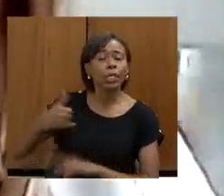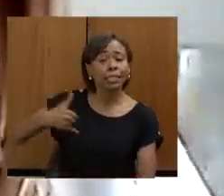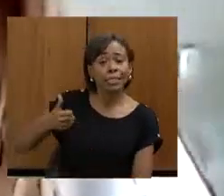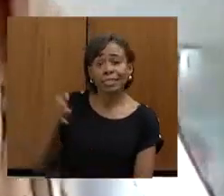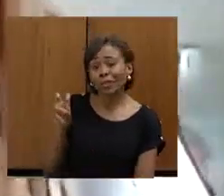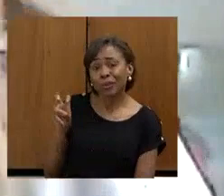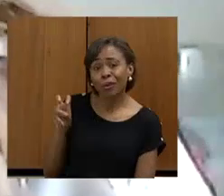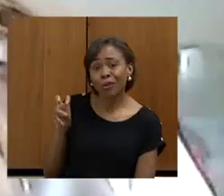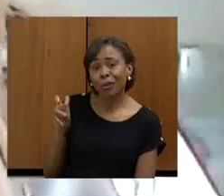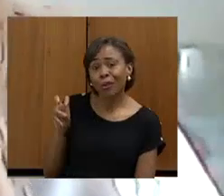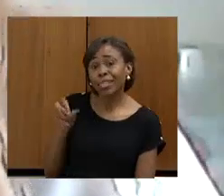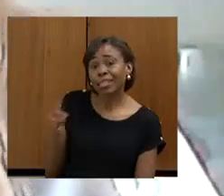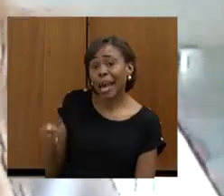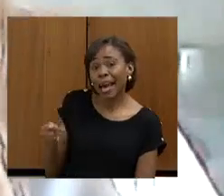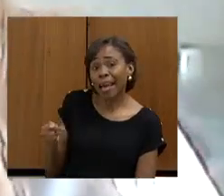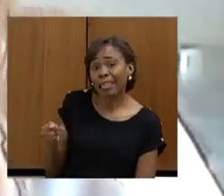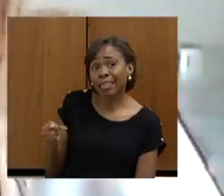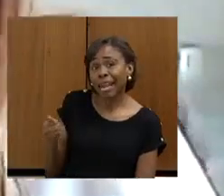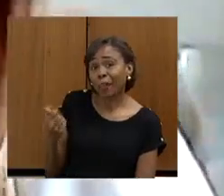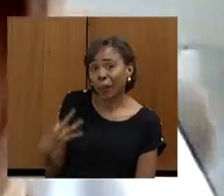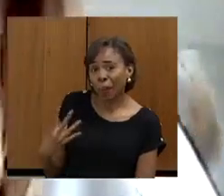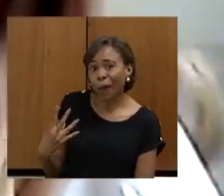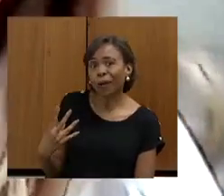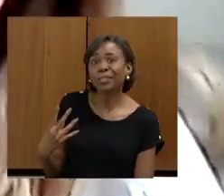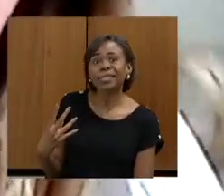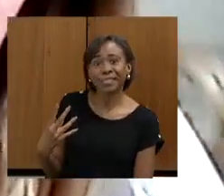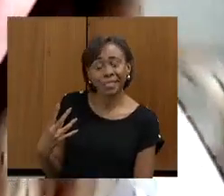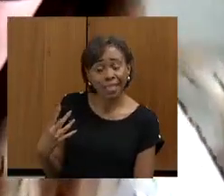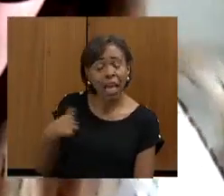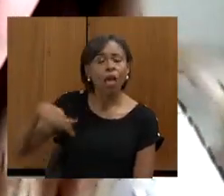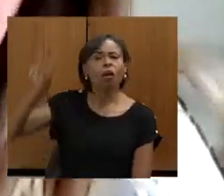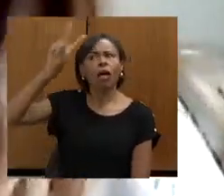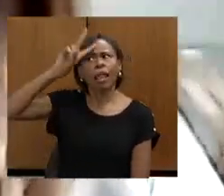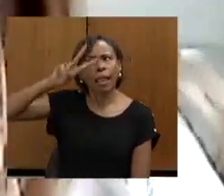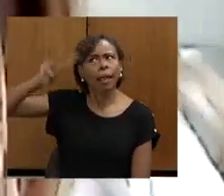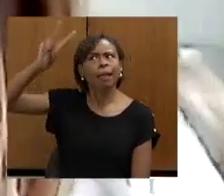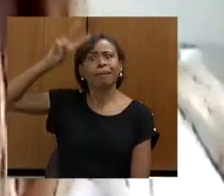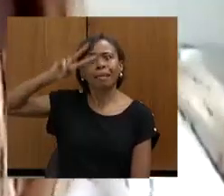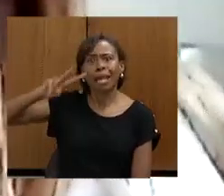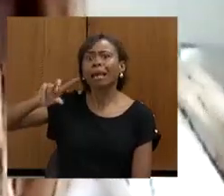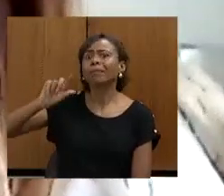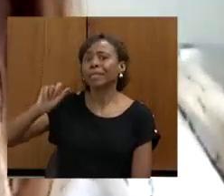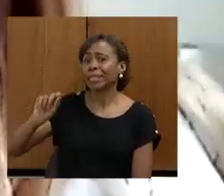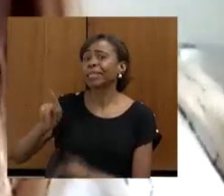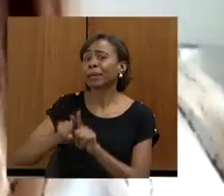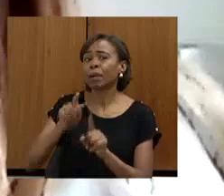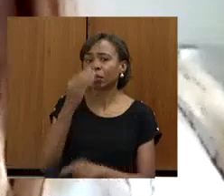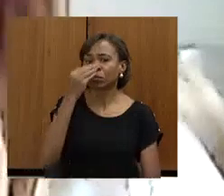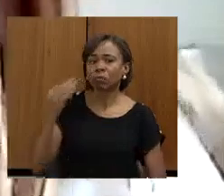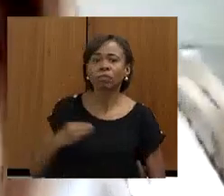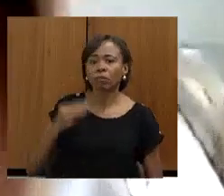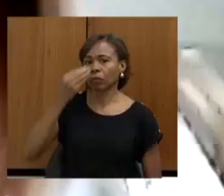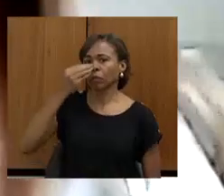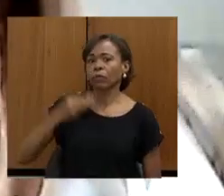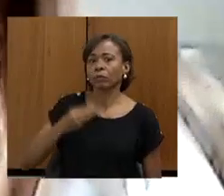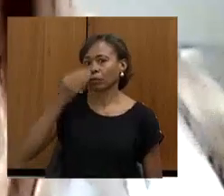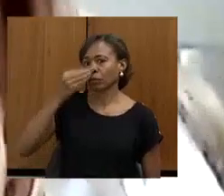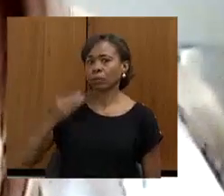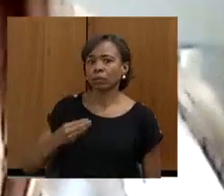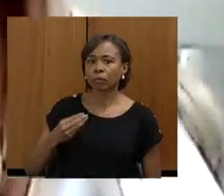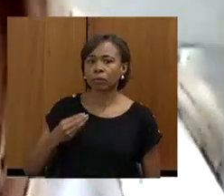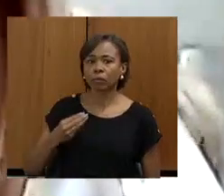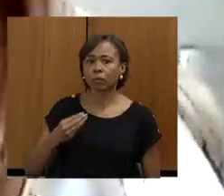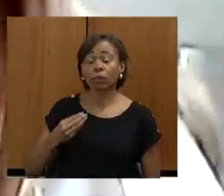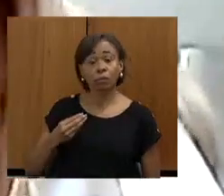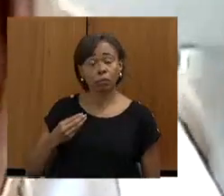doze anos, quando eu tinha quatorze anos. E eu lembro quantas e quantas vezes eu era deixada de lado. Então, realmente, fica